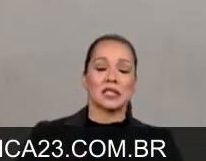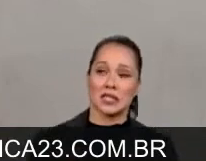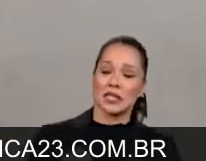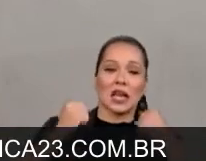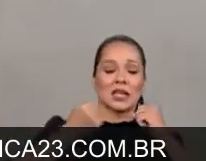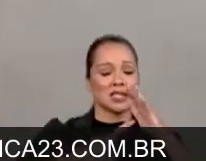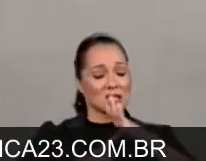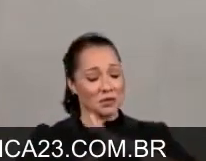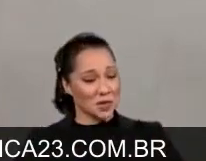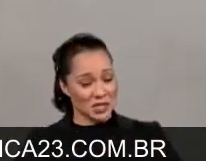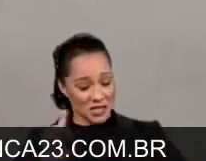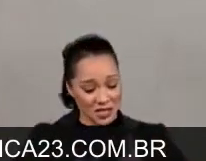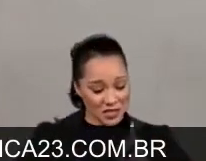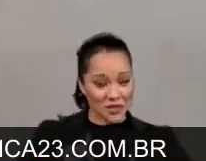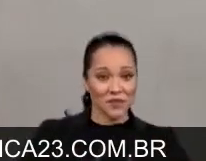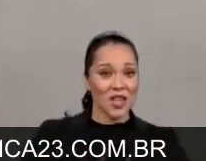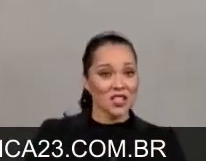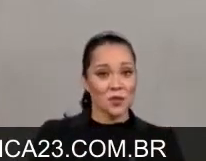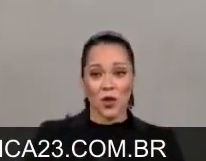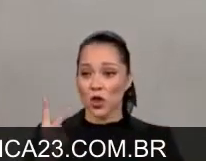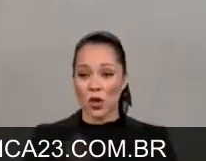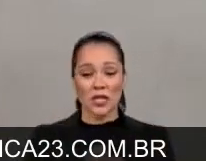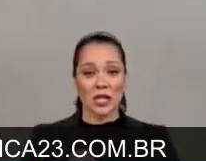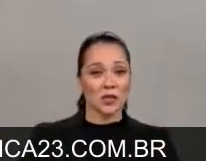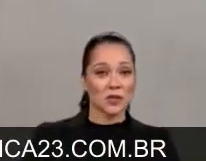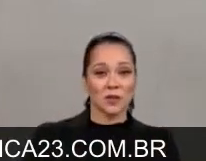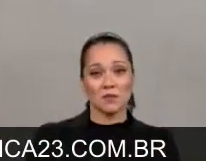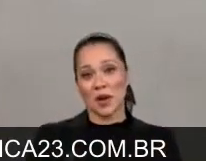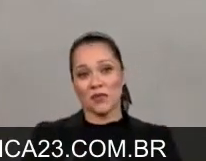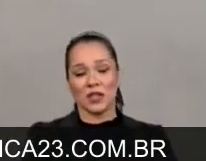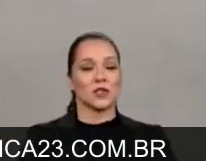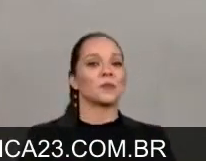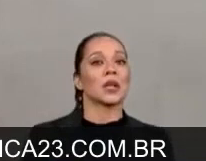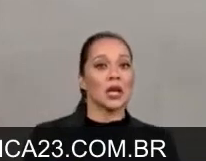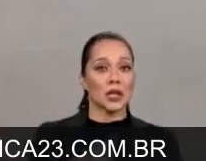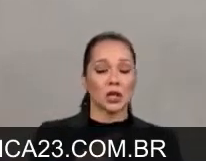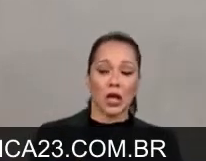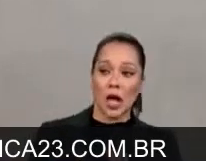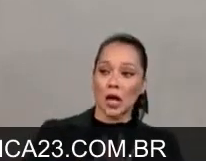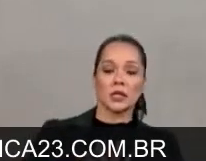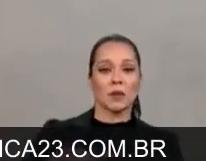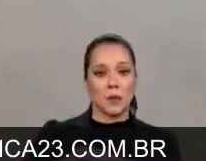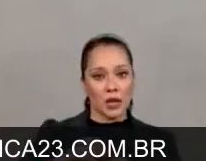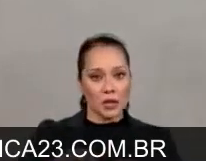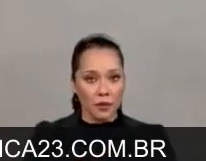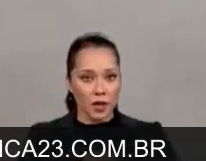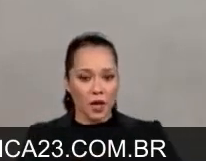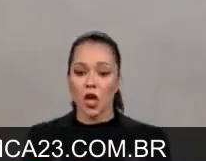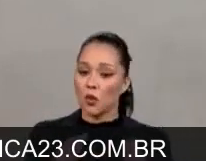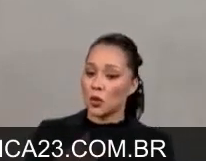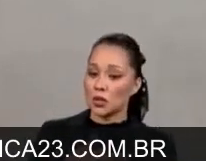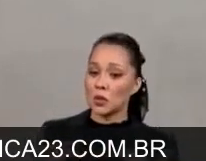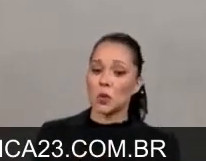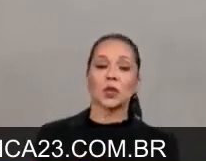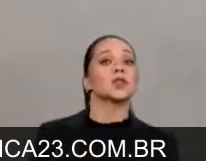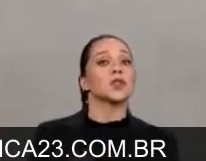de depressão, de 2 anos e meio para cá. Então, eles estão vindo de uma pandemia em que muitas coisas